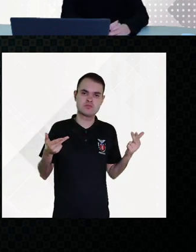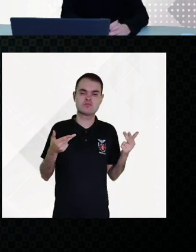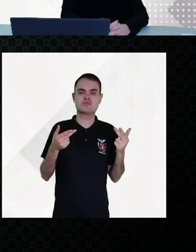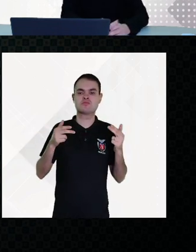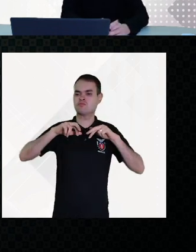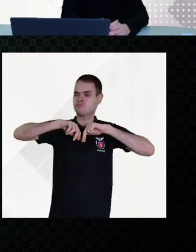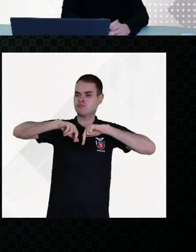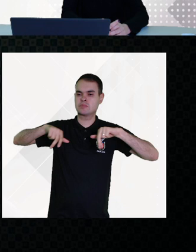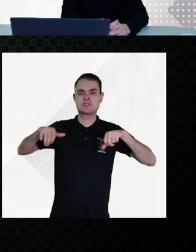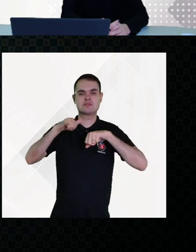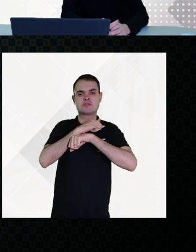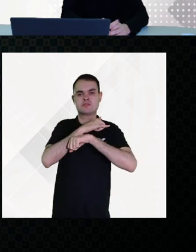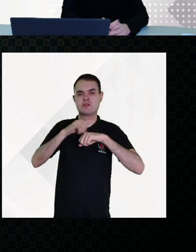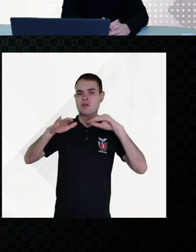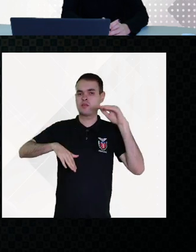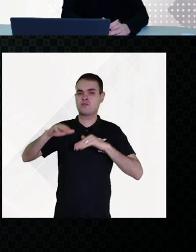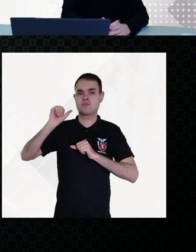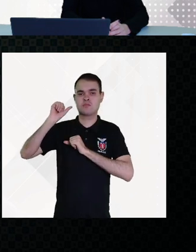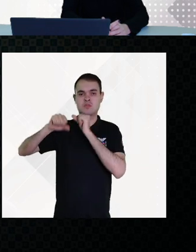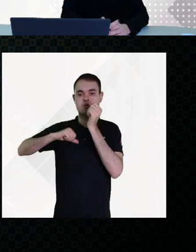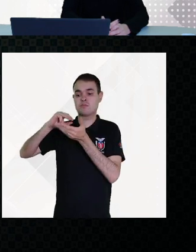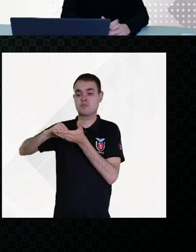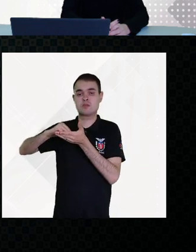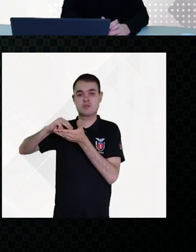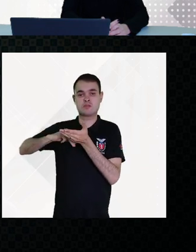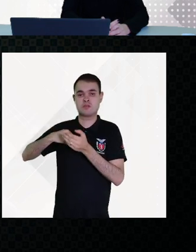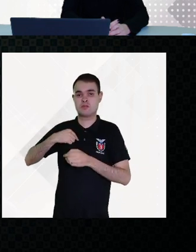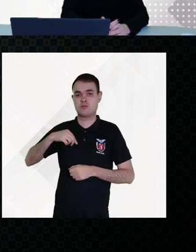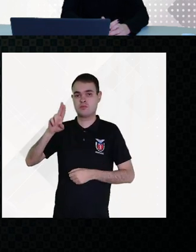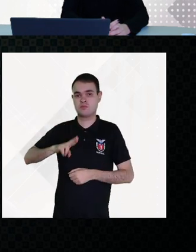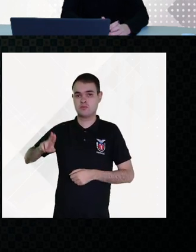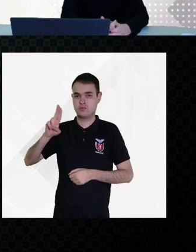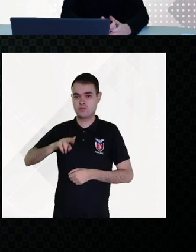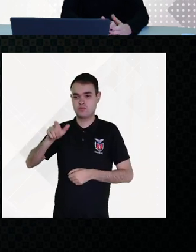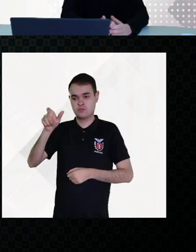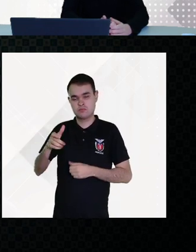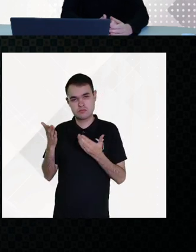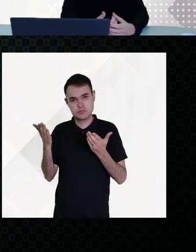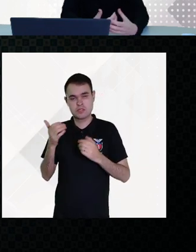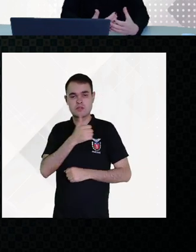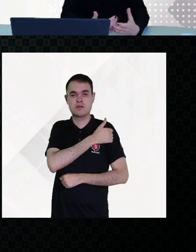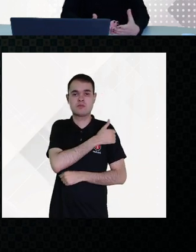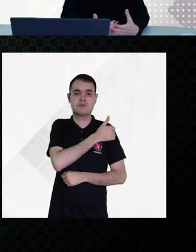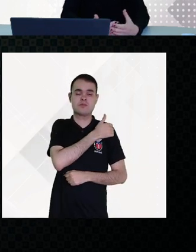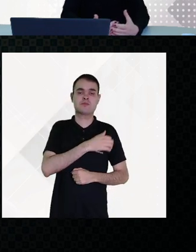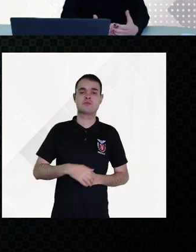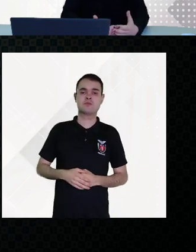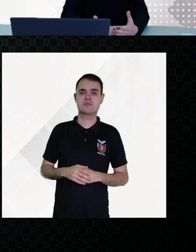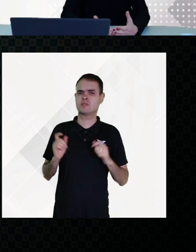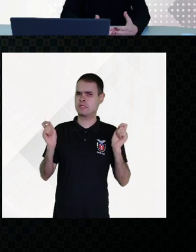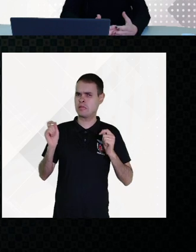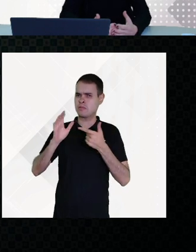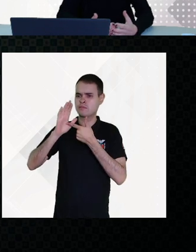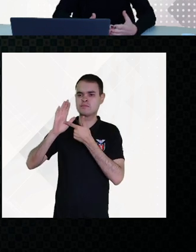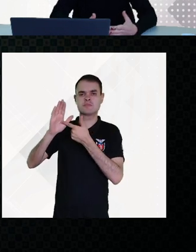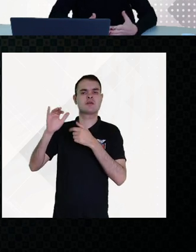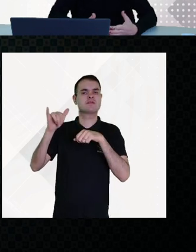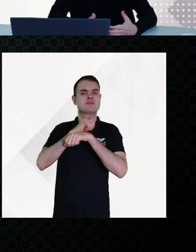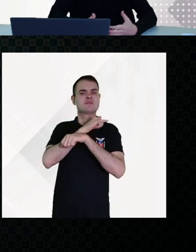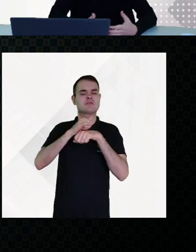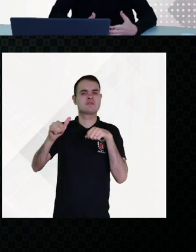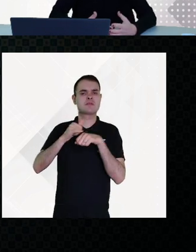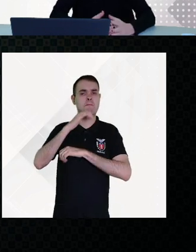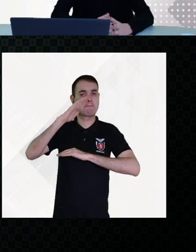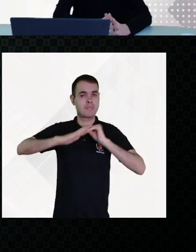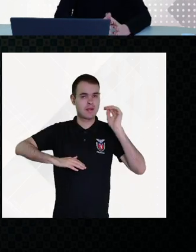o método, a metodologia com a qual eu estou trabalhando com esse aluno, né? Ela vai poder apresentar estratégias,